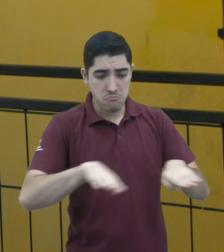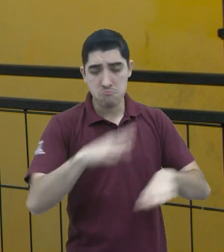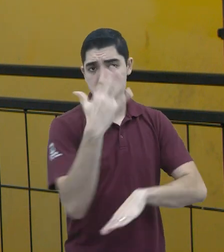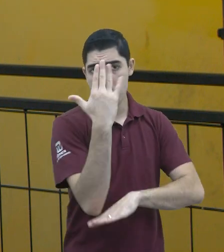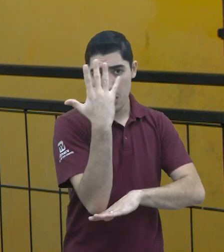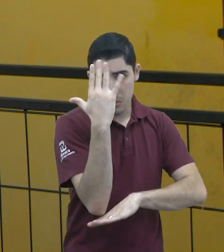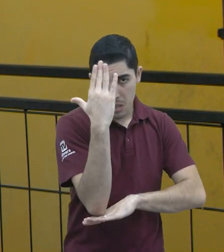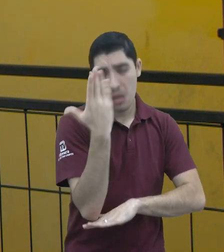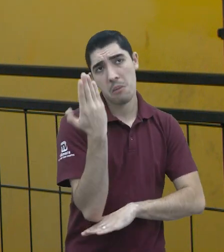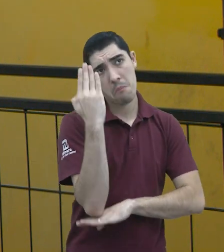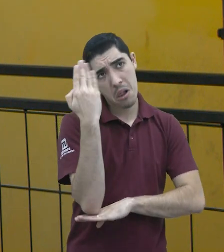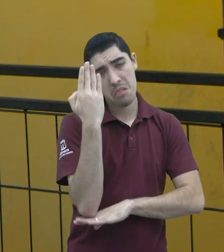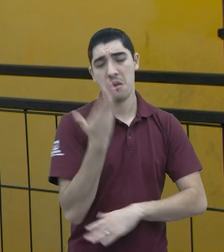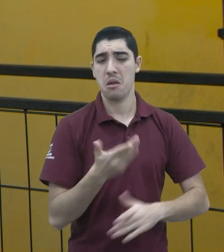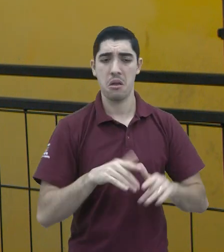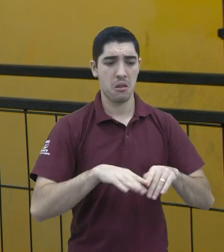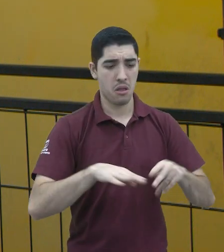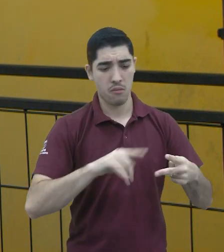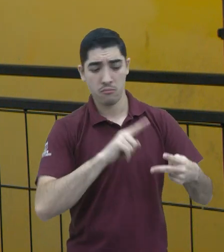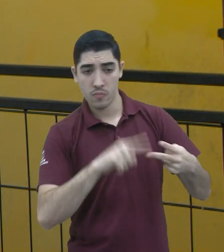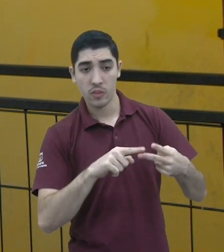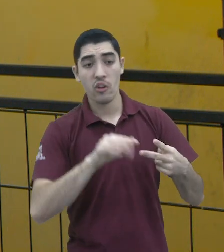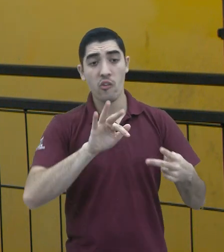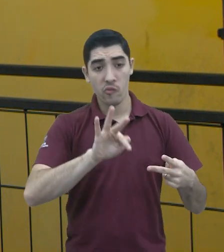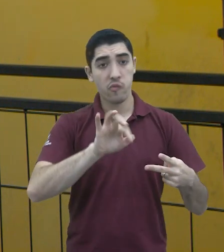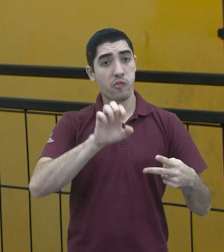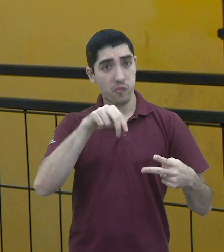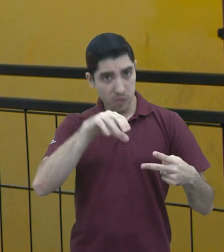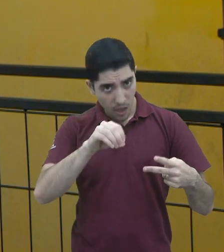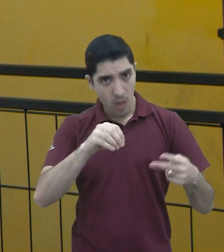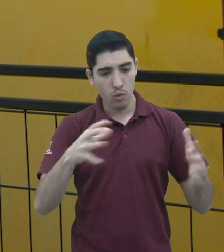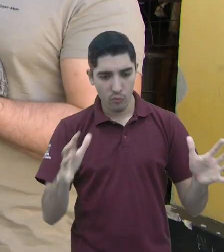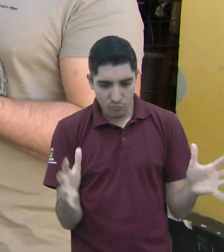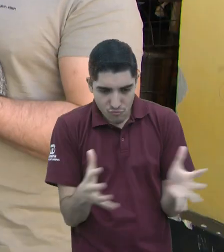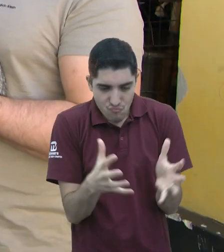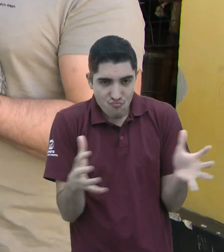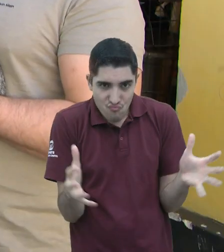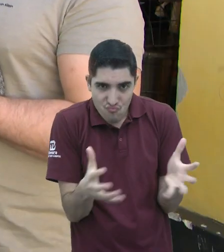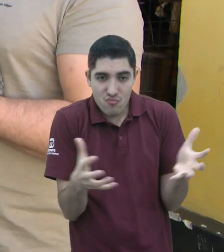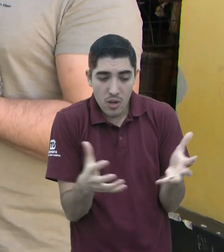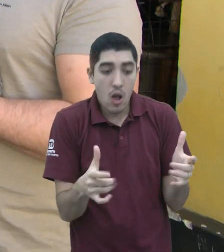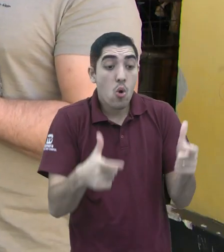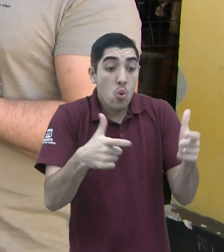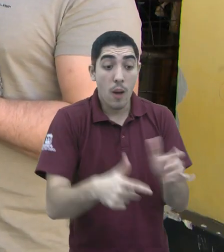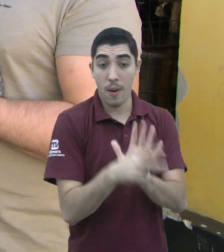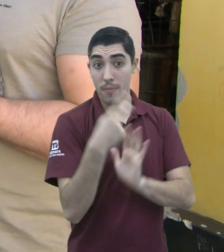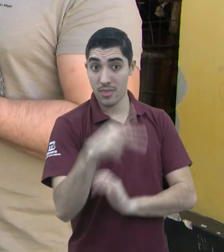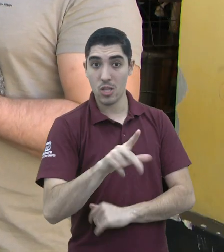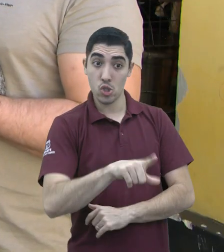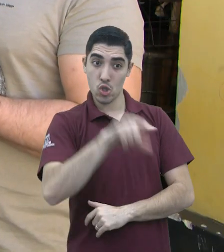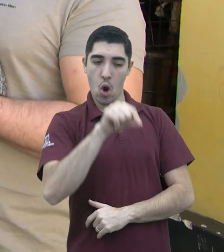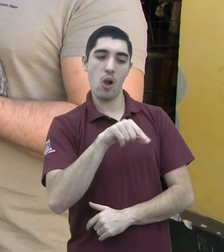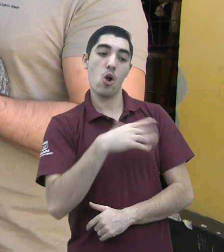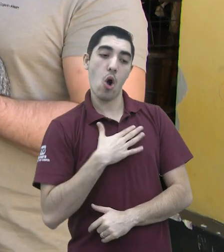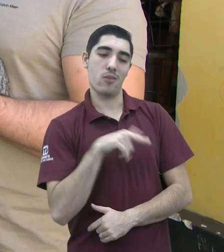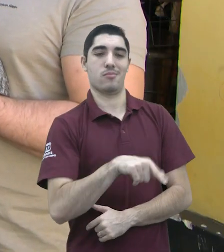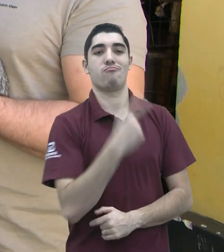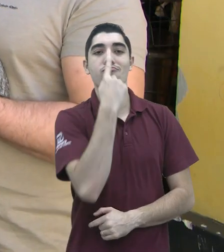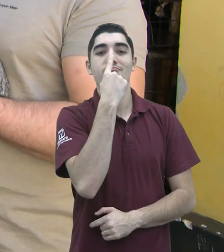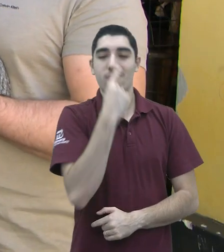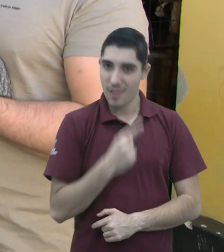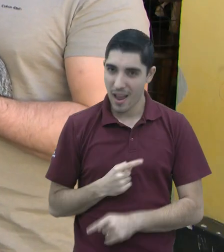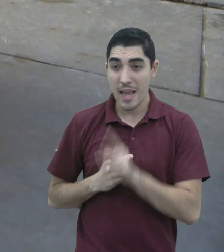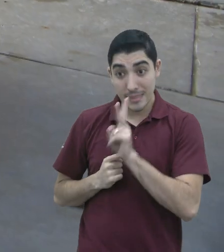de madeira, com feno mesmo. Eles escolhem um lugarzinho para seu banheiro. E acaba sendo sempre